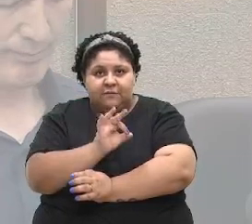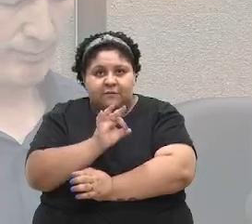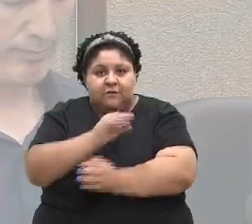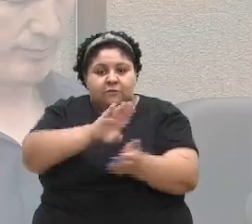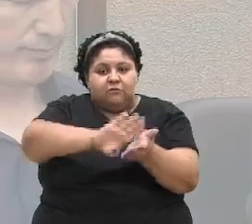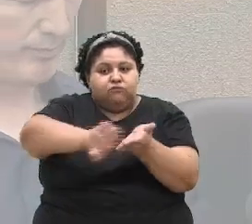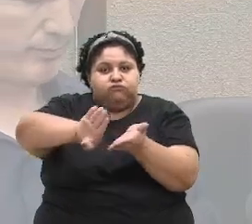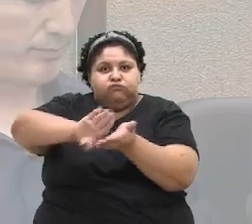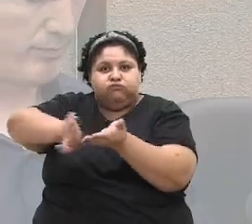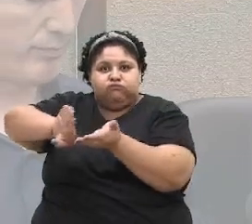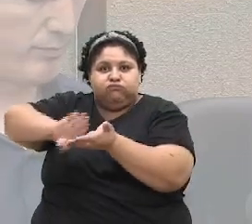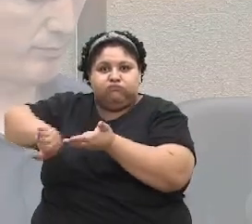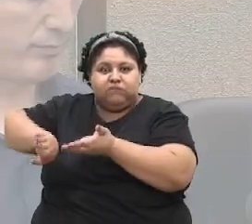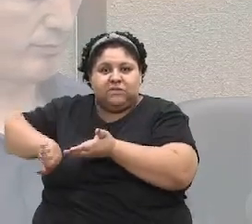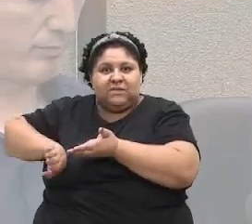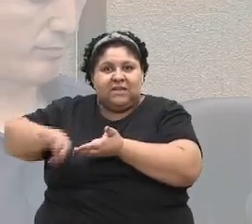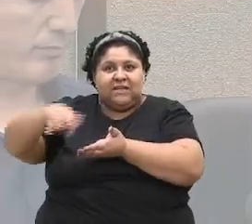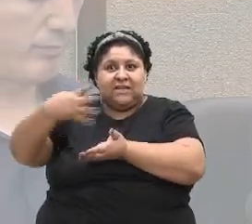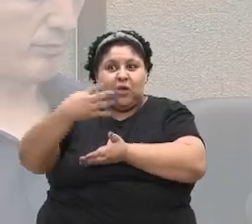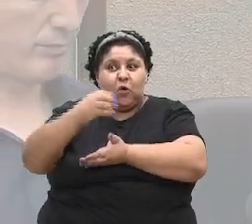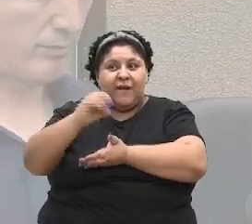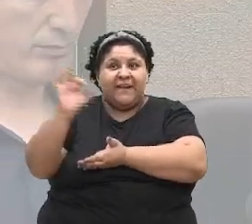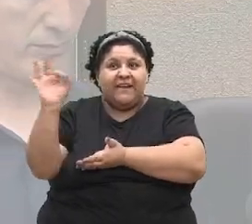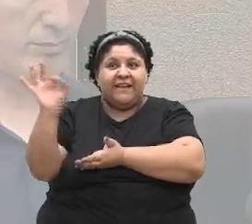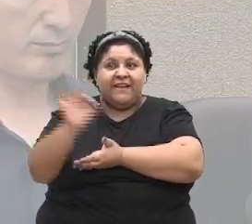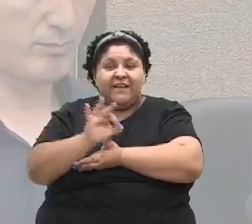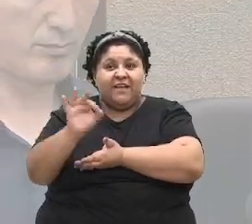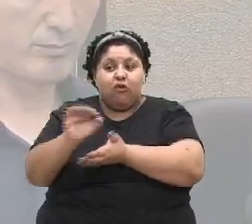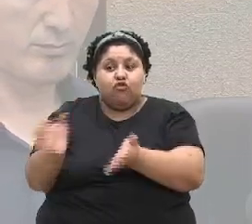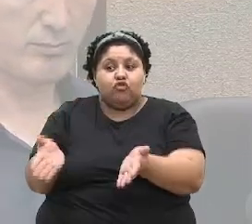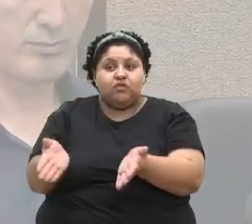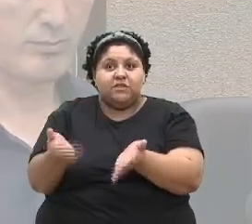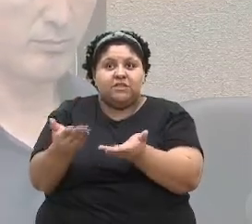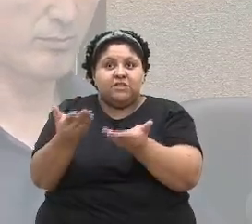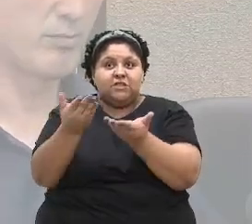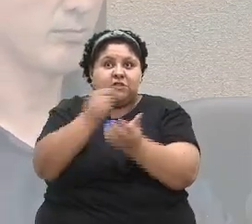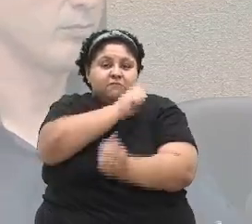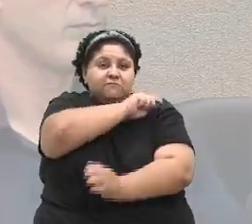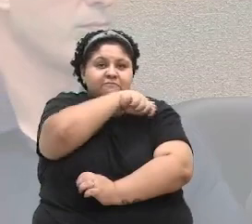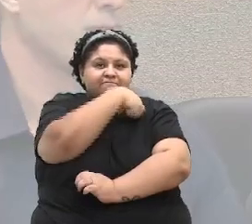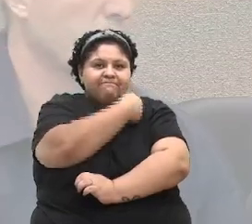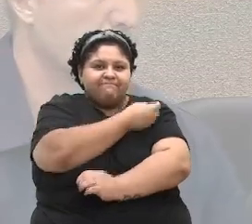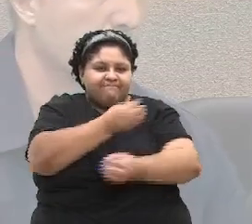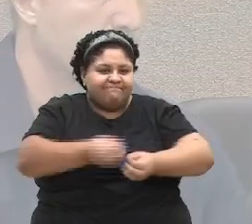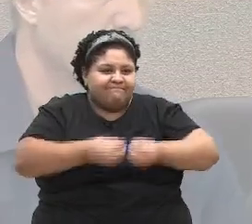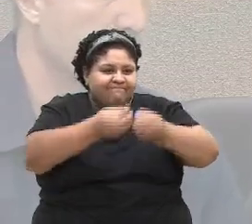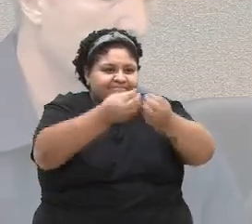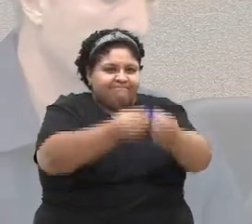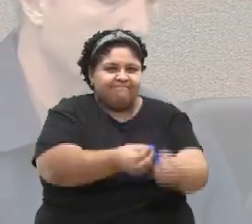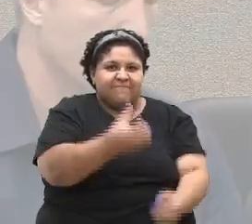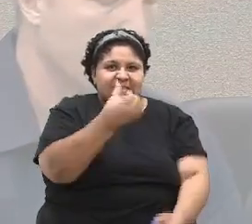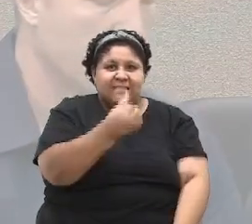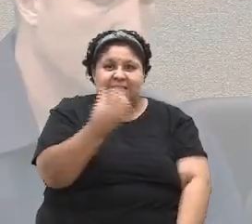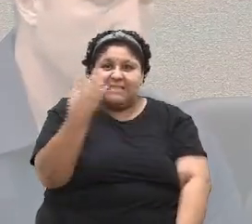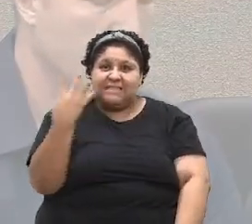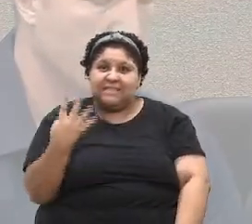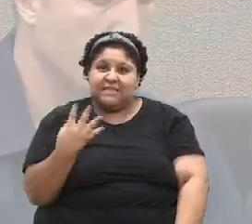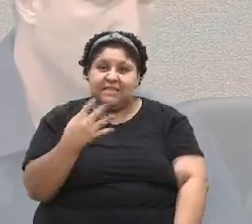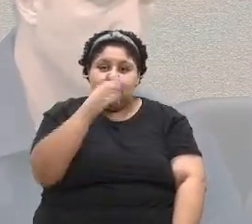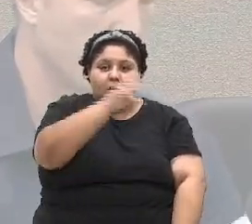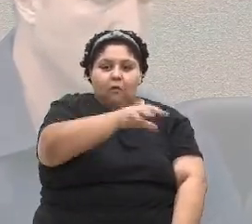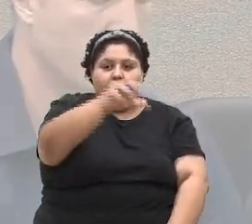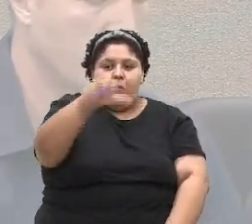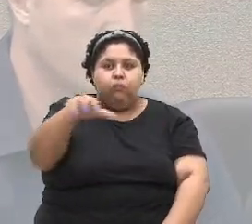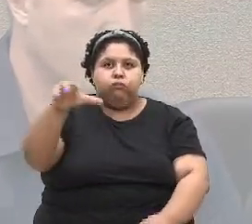retirando gradualmente 40% dos incentivos fiscais concedidos a 64 setores